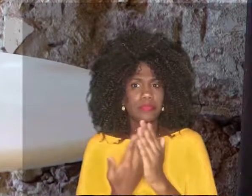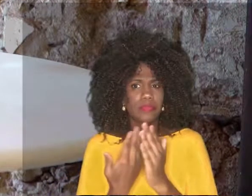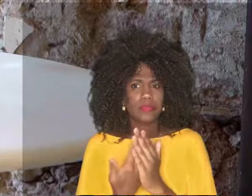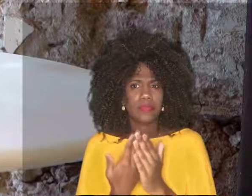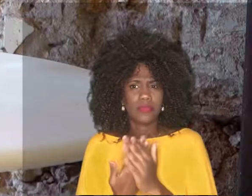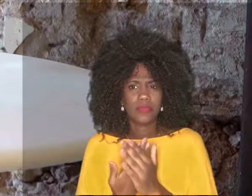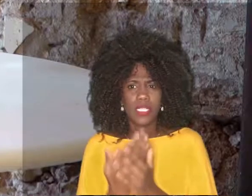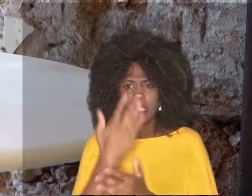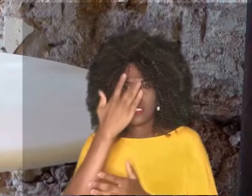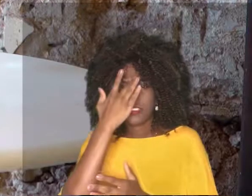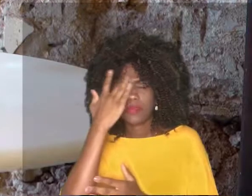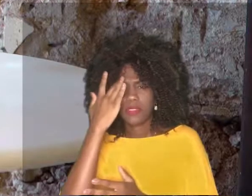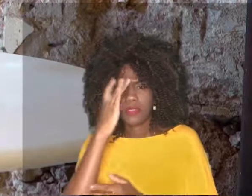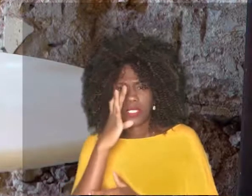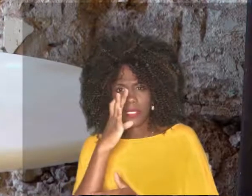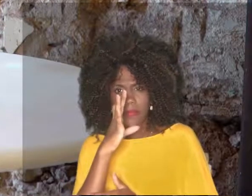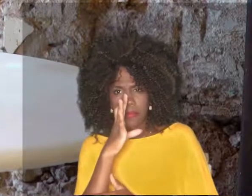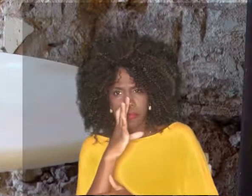aquilo era